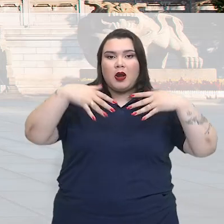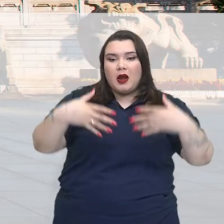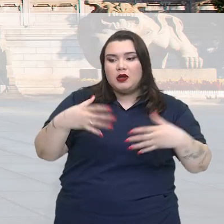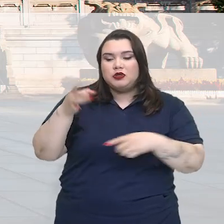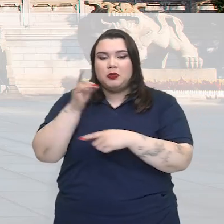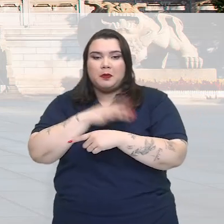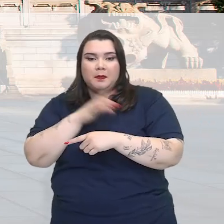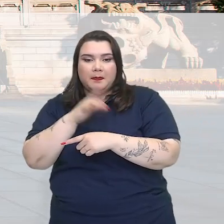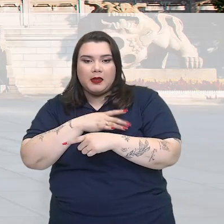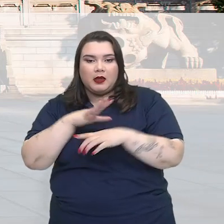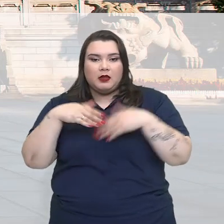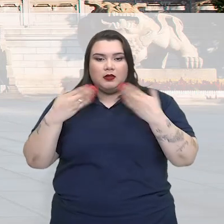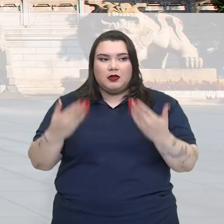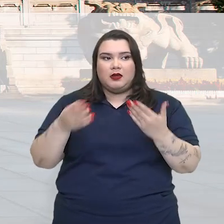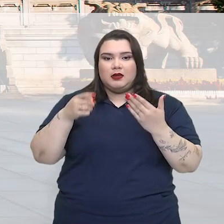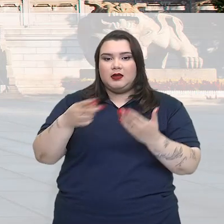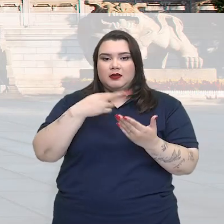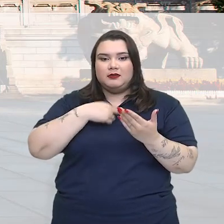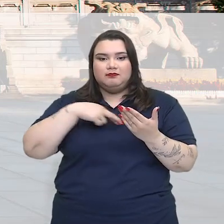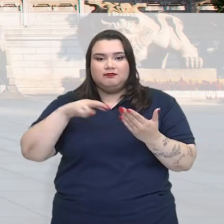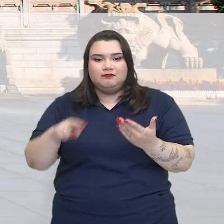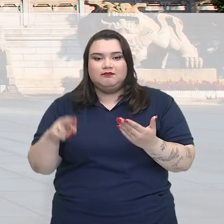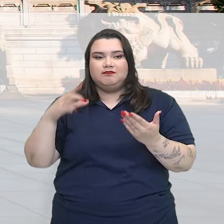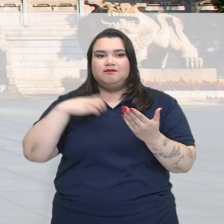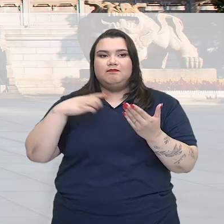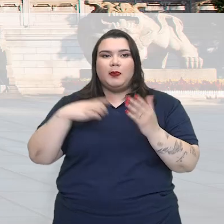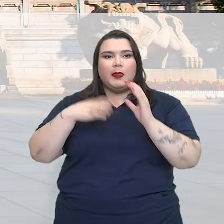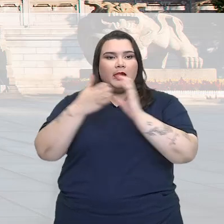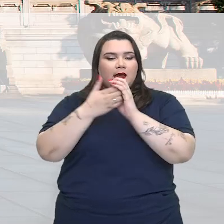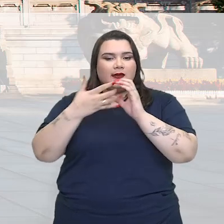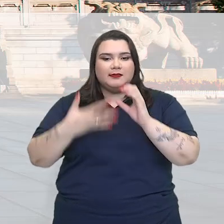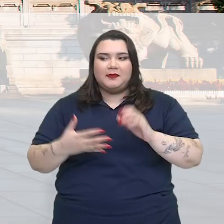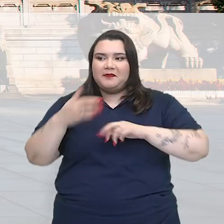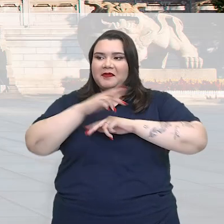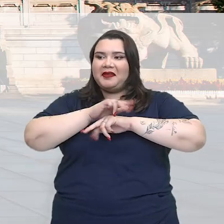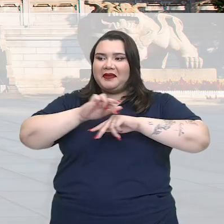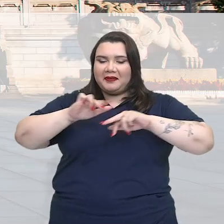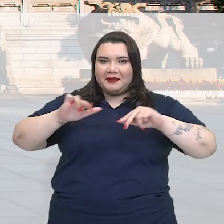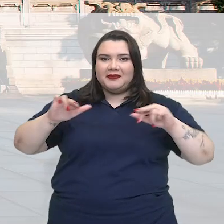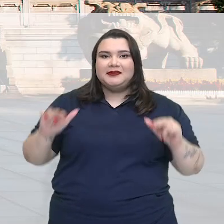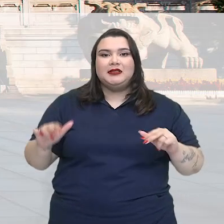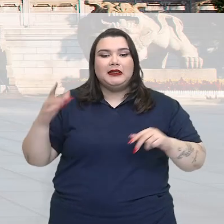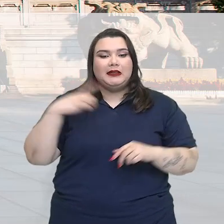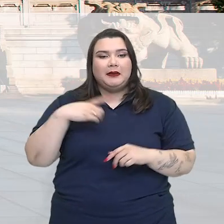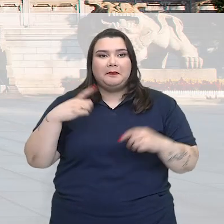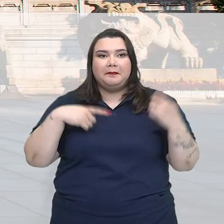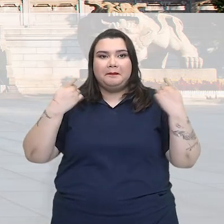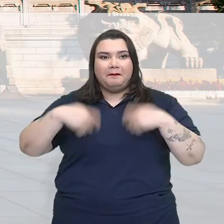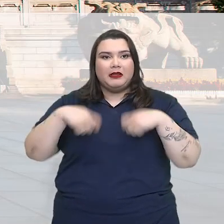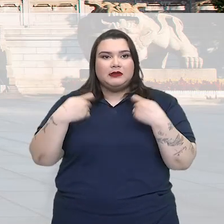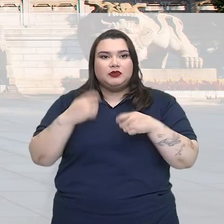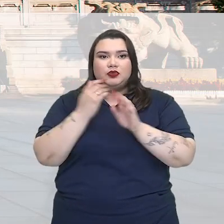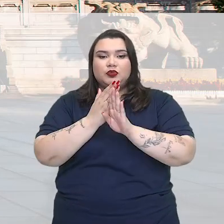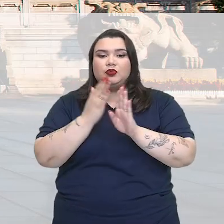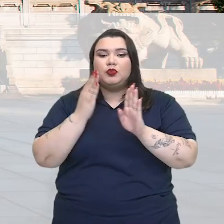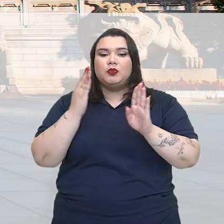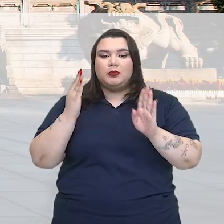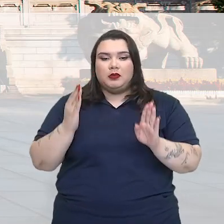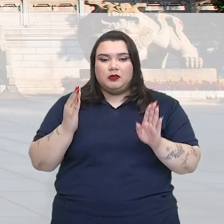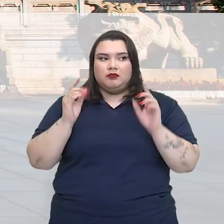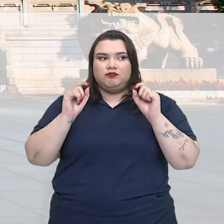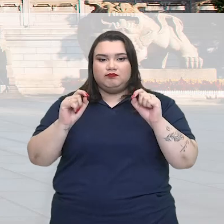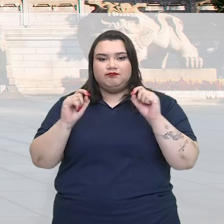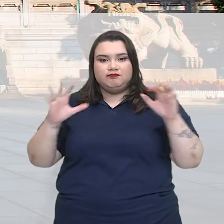medo. Né? Para o taoísmo, o mundo ele é feito de elementos opostos, mas que precisam encontrar